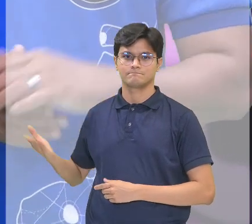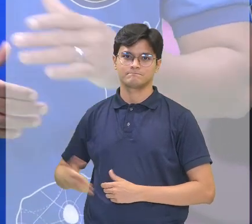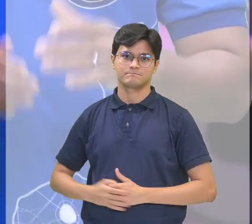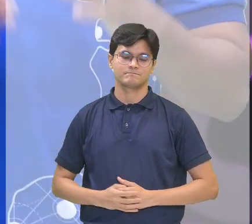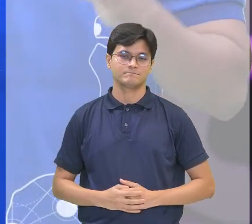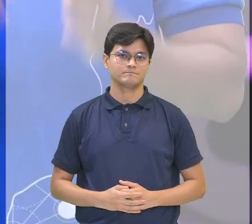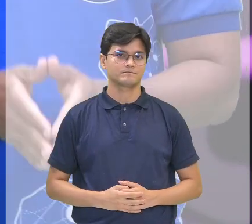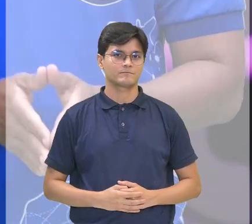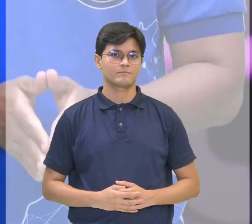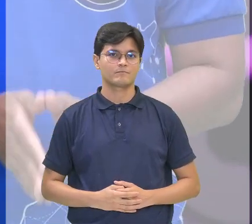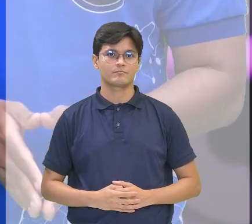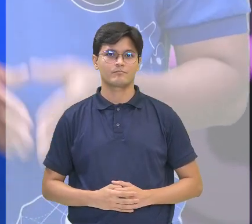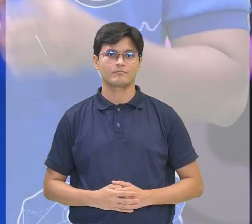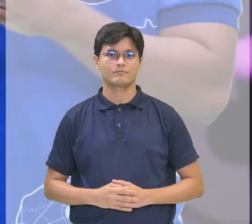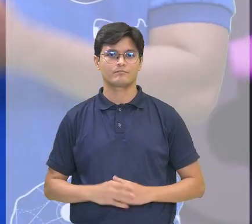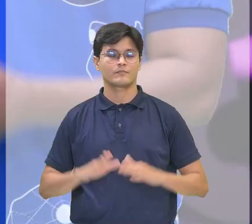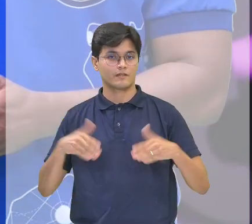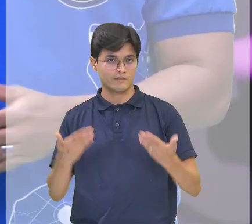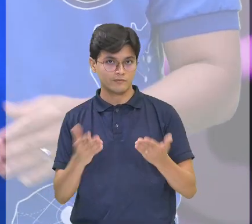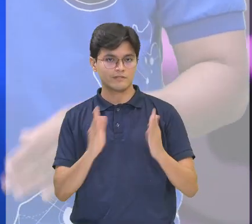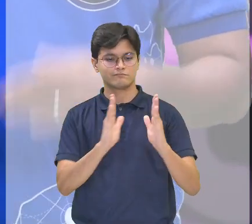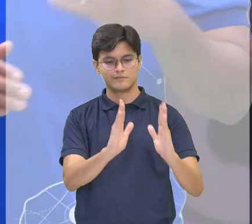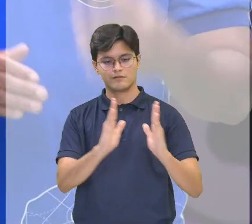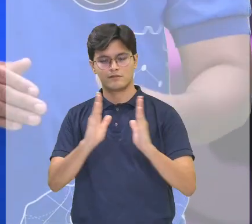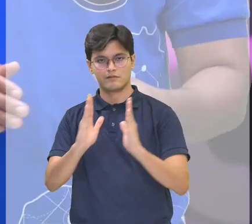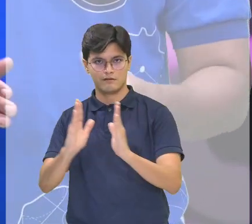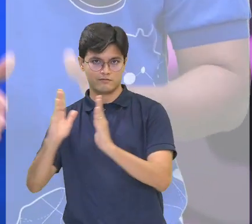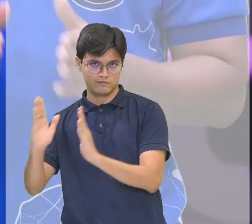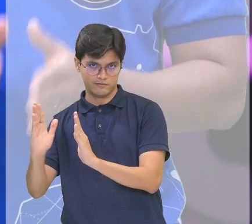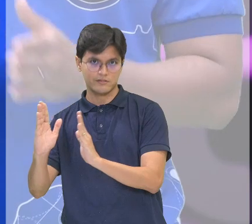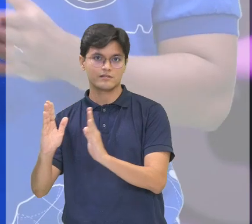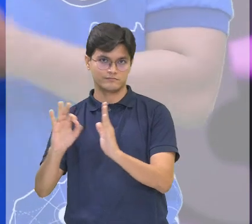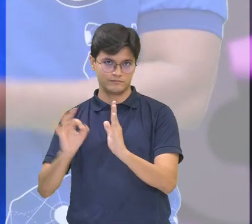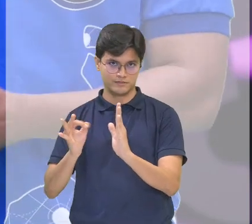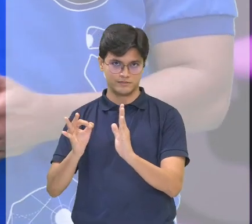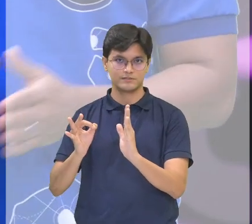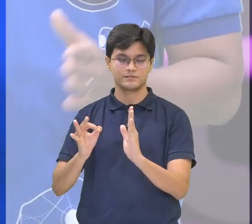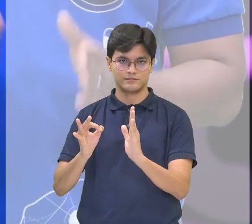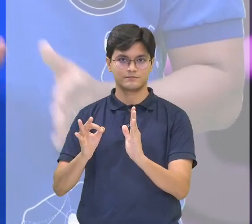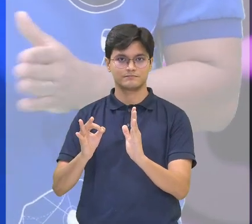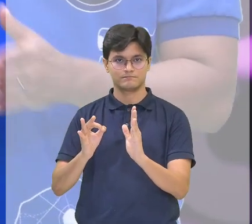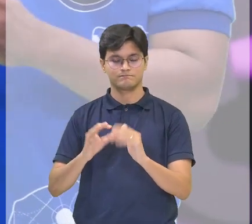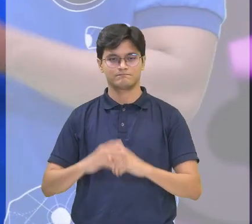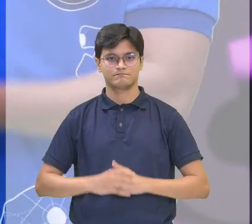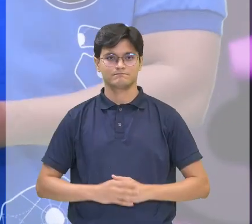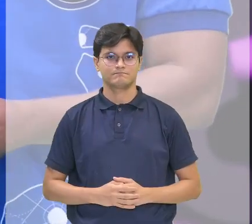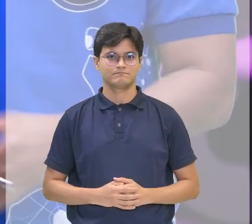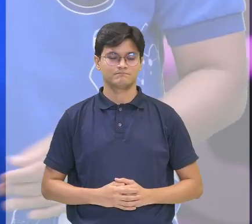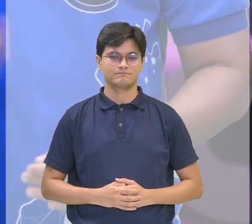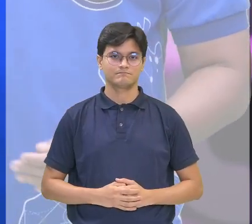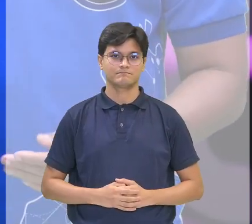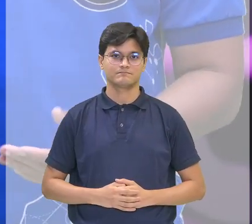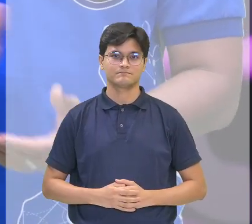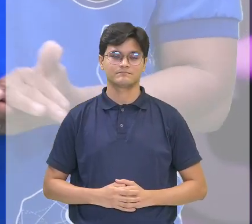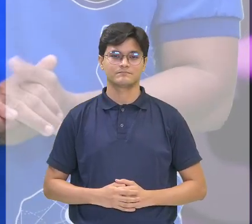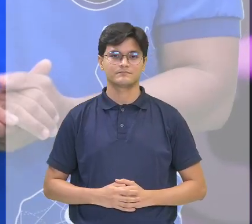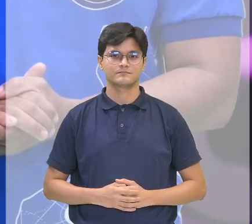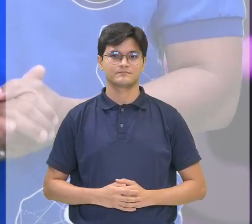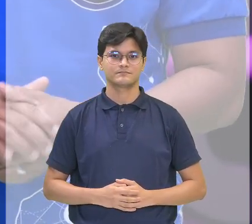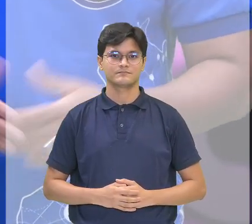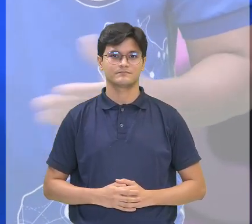beleza? Então, décimos, centésimos, milésimos, décimos de milésimos, centésimos de milésimos e